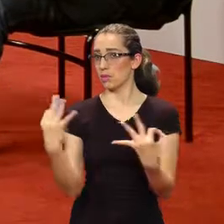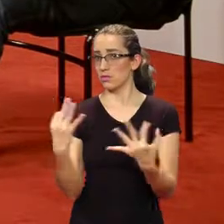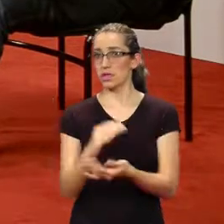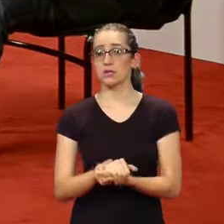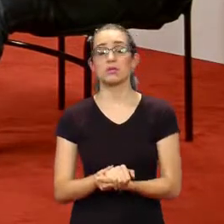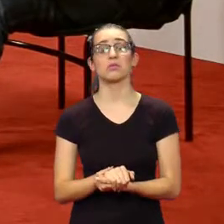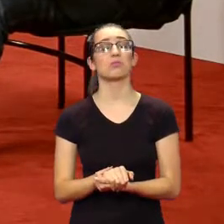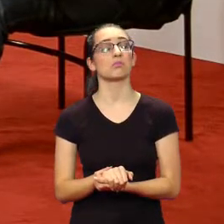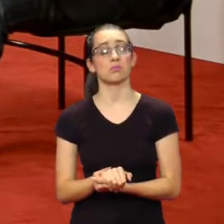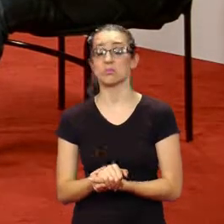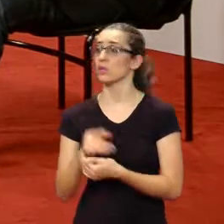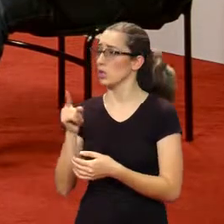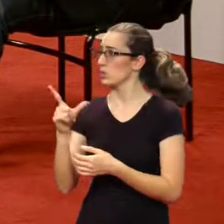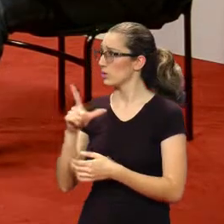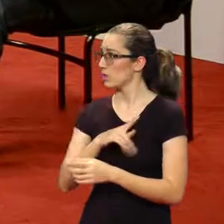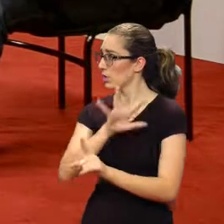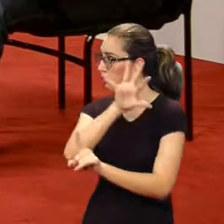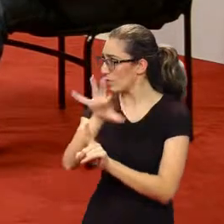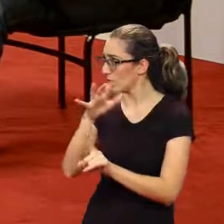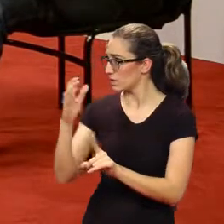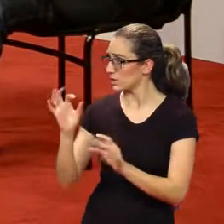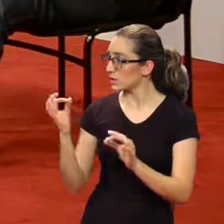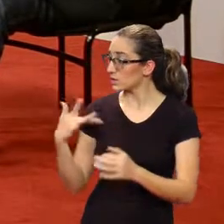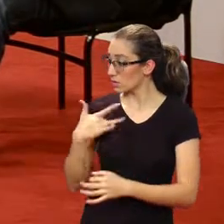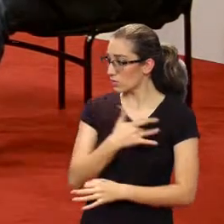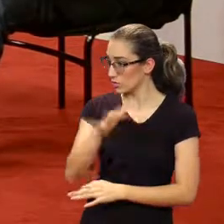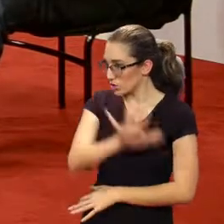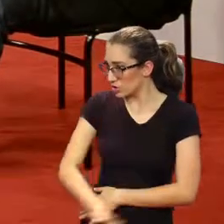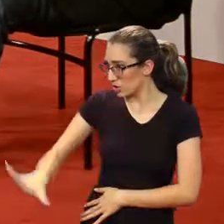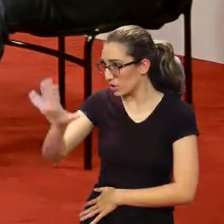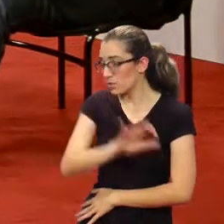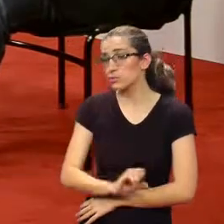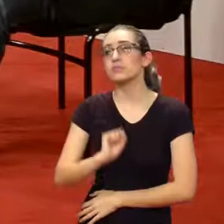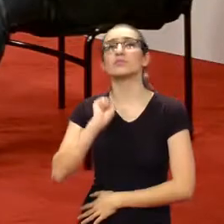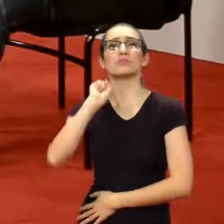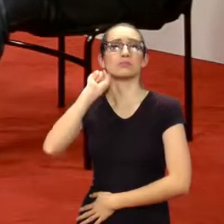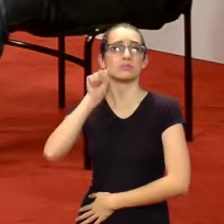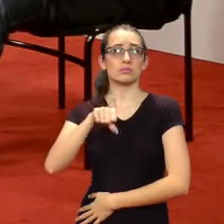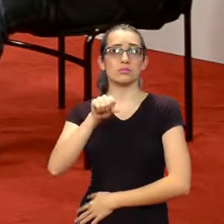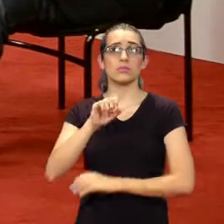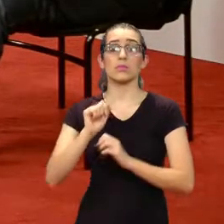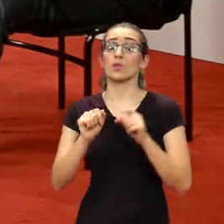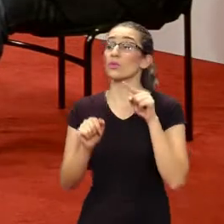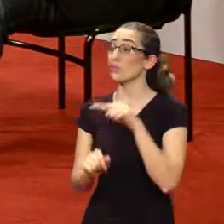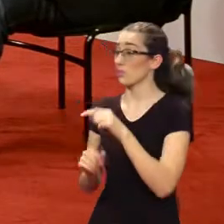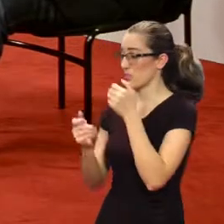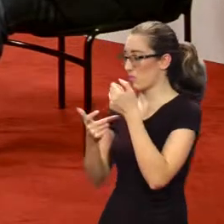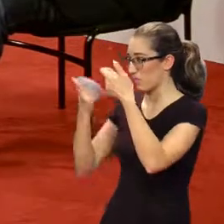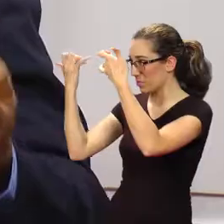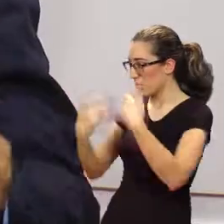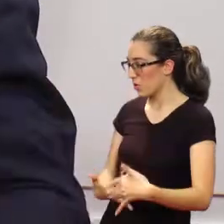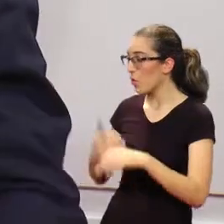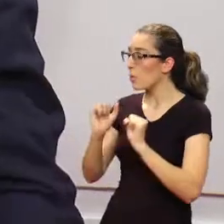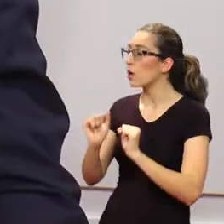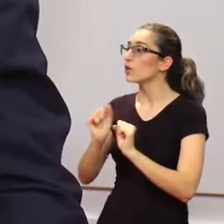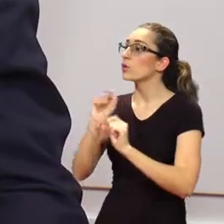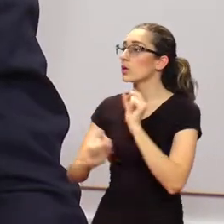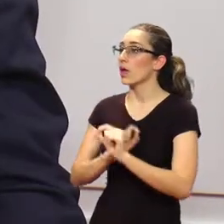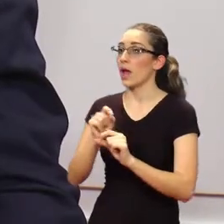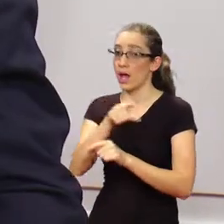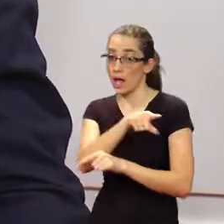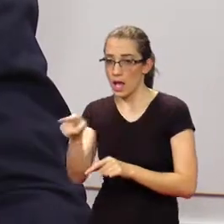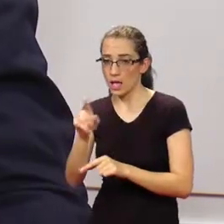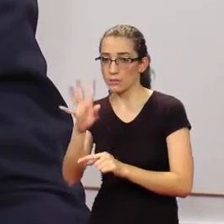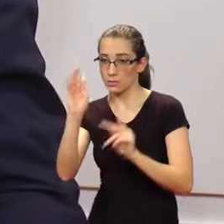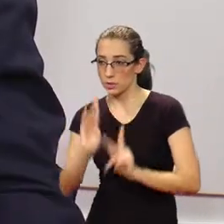claro, tem reflexos na saúde como um todo do organismo, como você colocou. Exatamente. E talvez a gente pudesse pensar e colocar